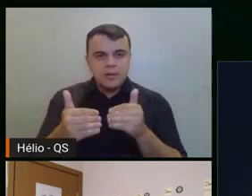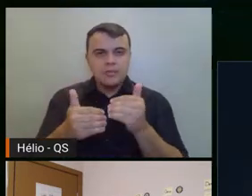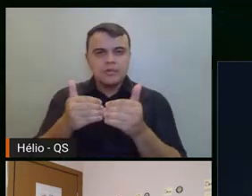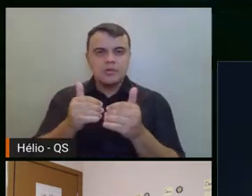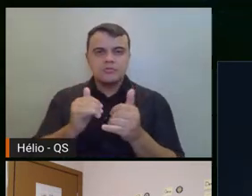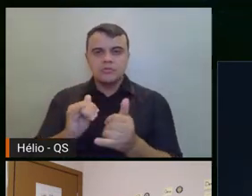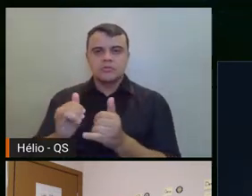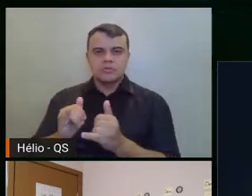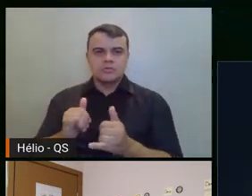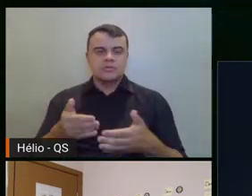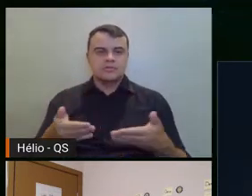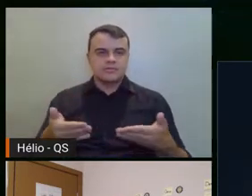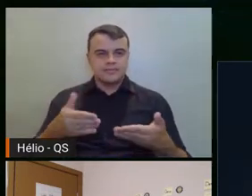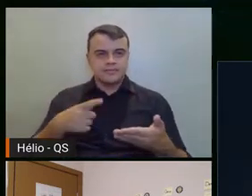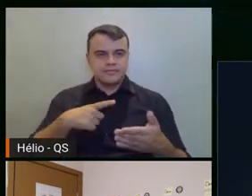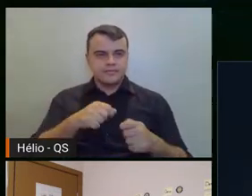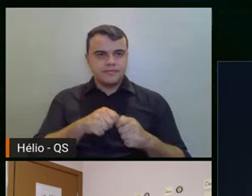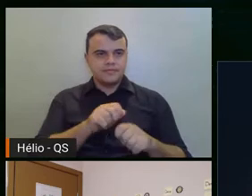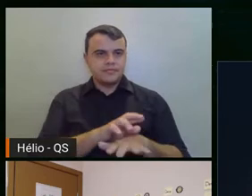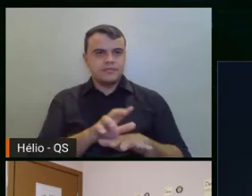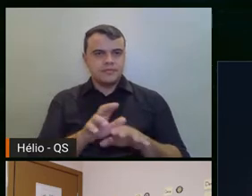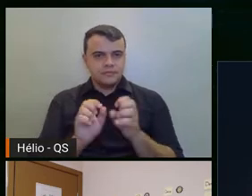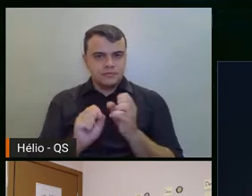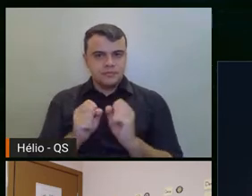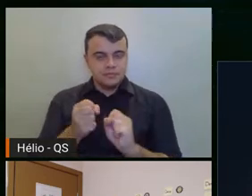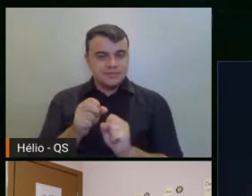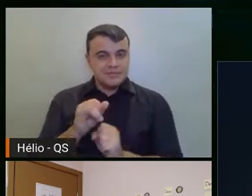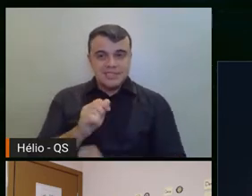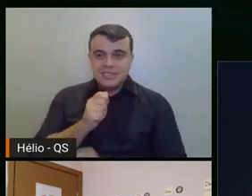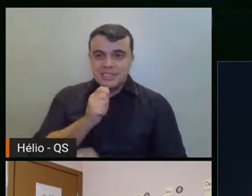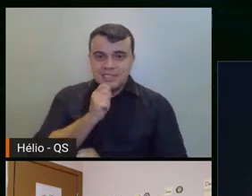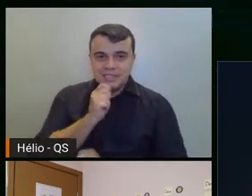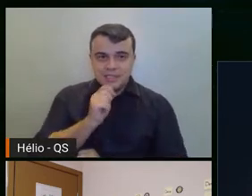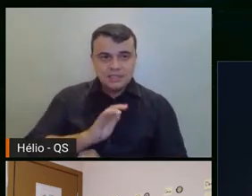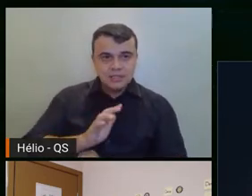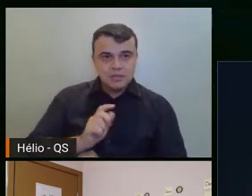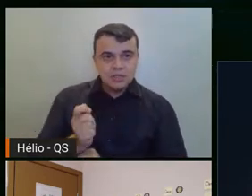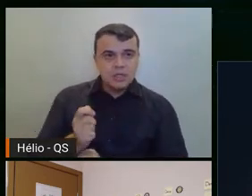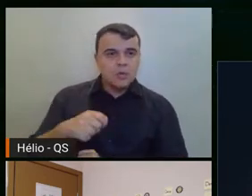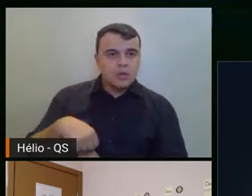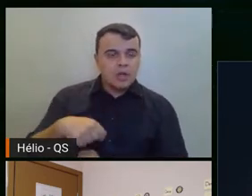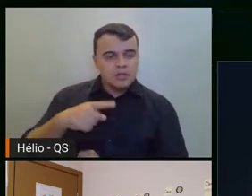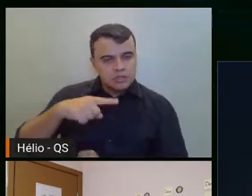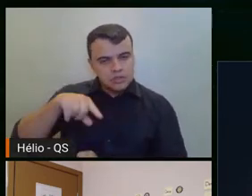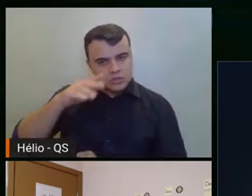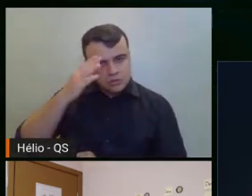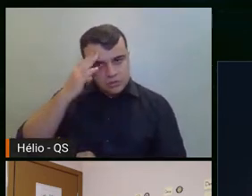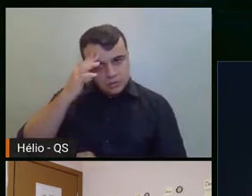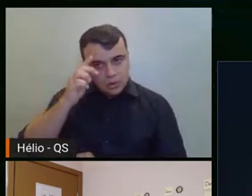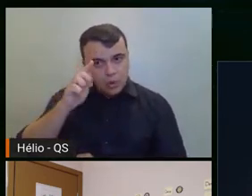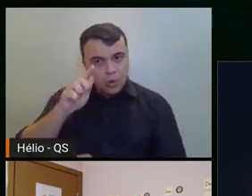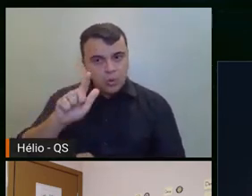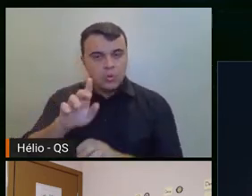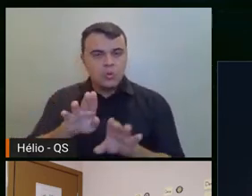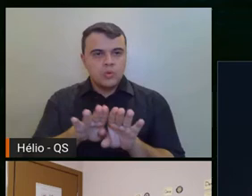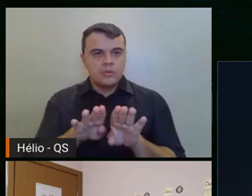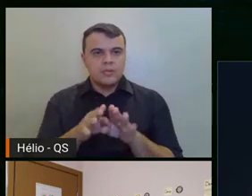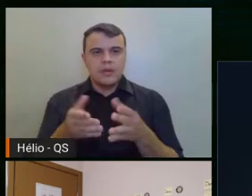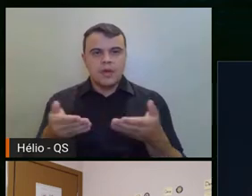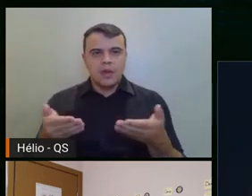publicação né de aplicações nas empresas e se não fosse o suficiente a gente sabe que outra coisa também que você